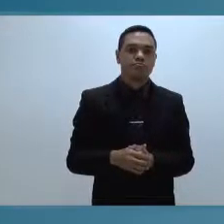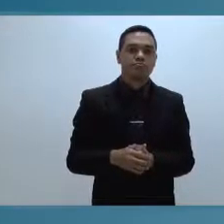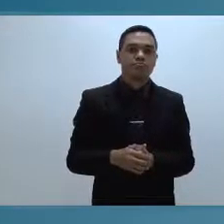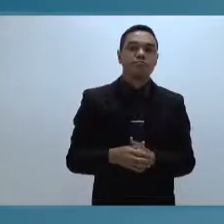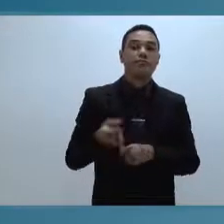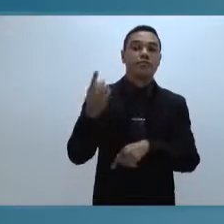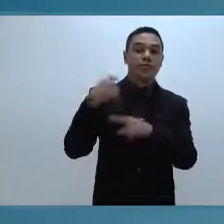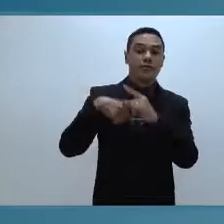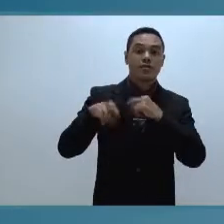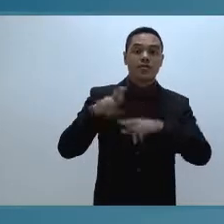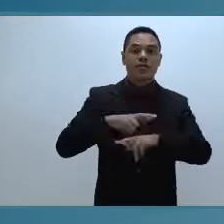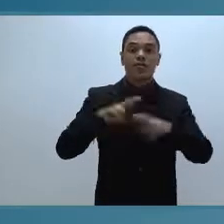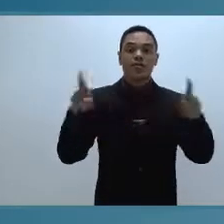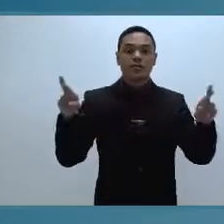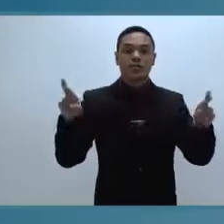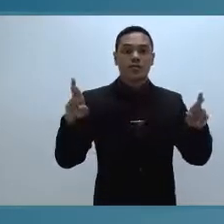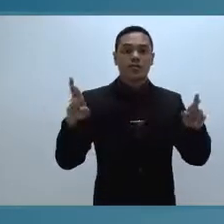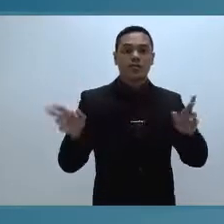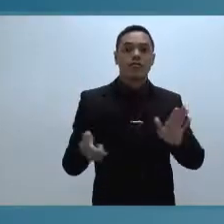revogada posteriormente pela resolução de número